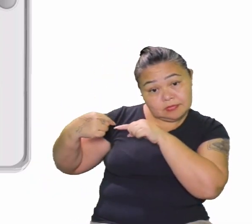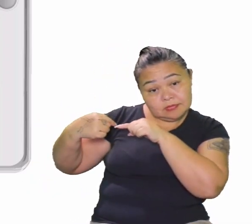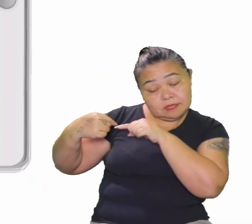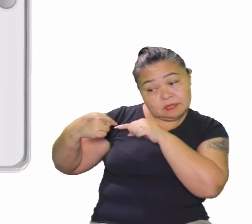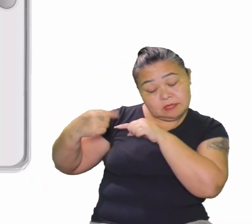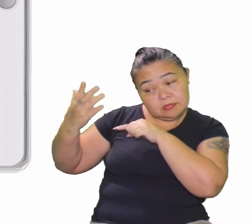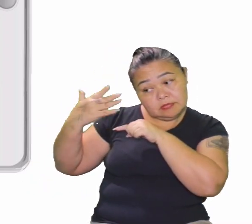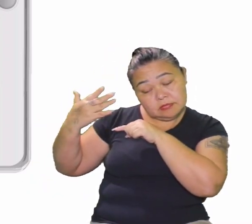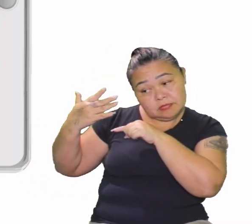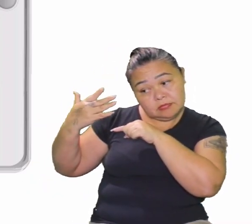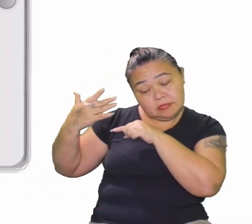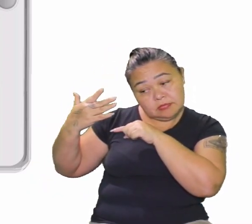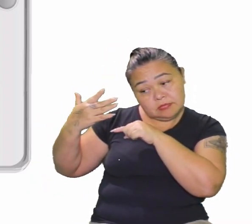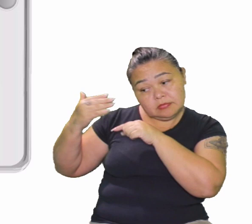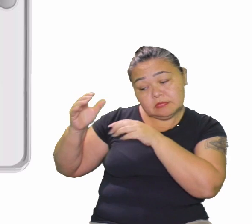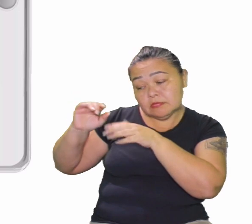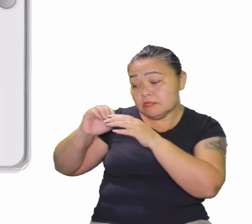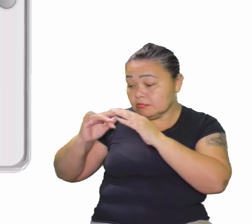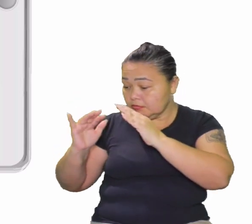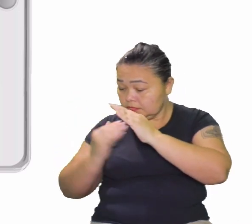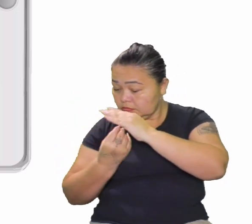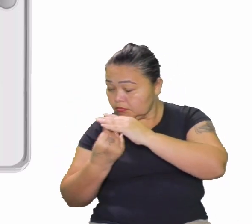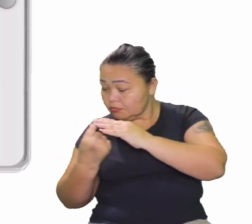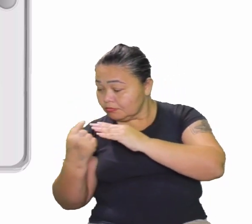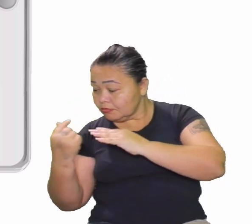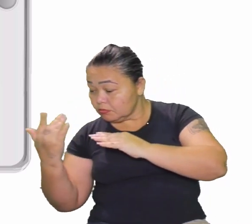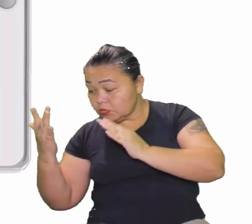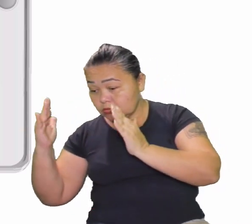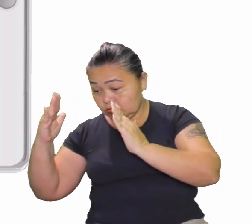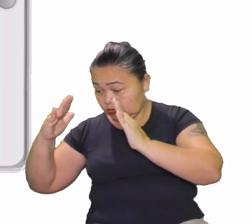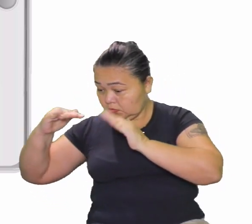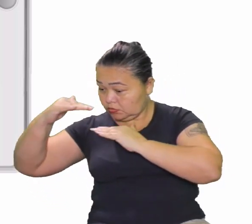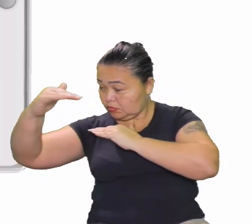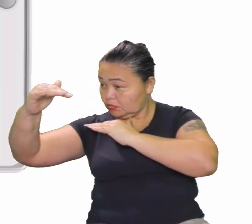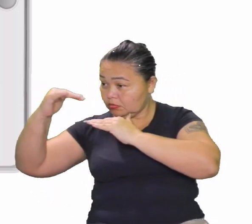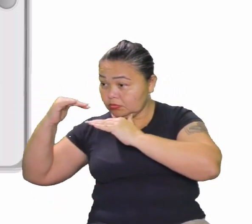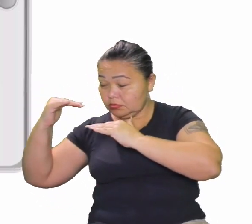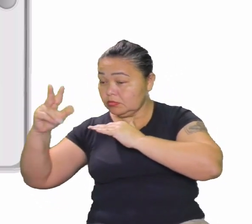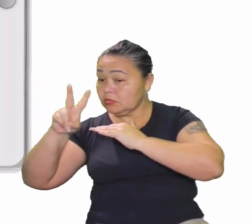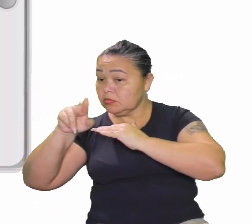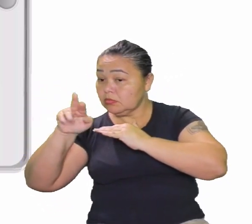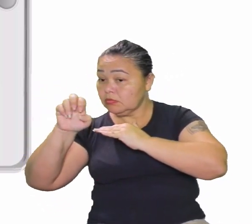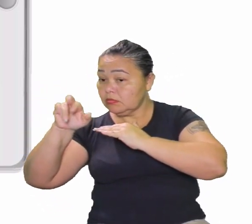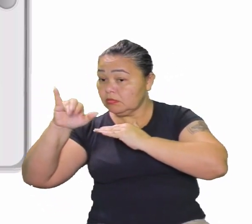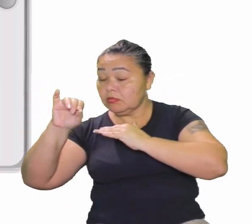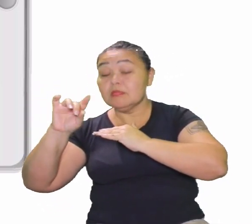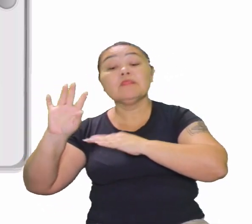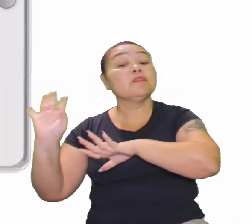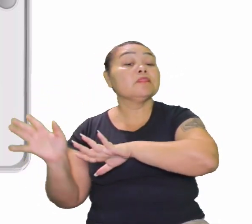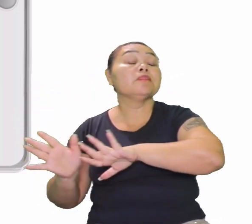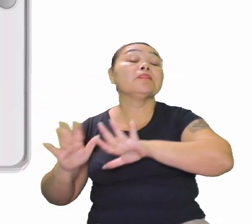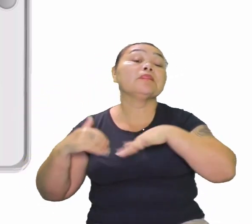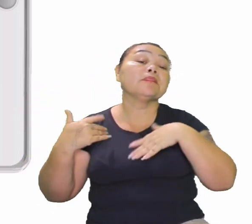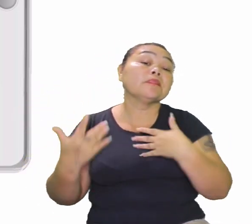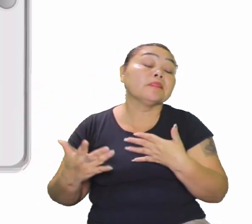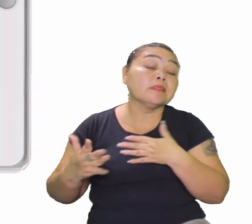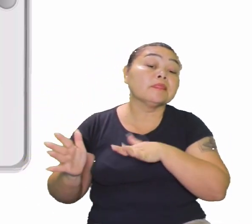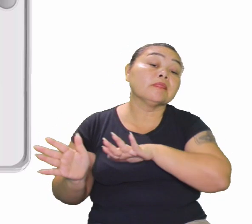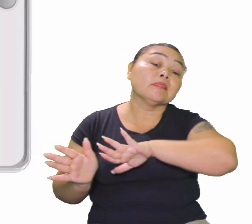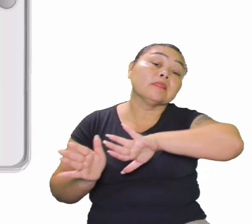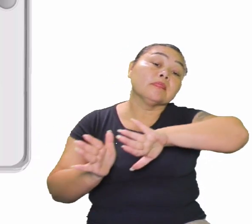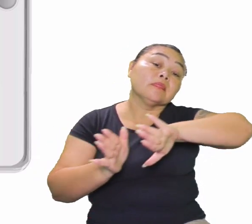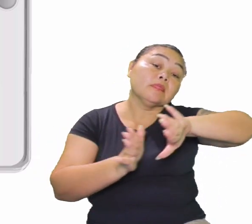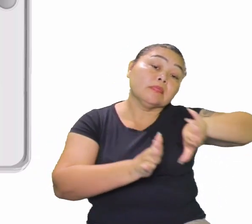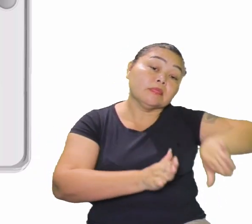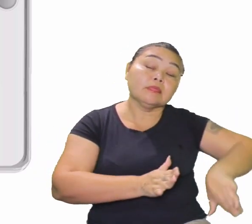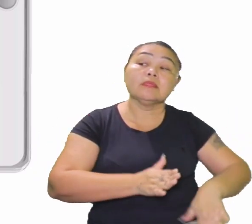de viveiros, toda essa questão aí, né? Na aula 20.1, nós falamos sobre o